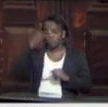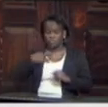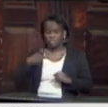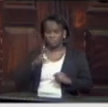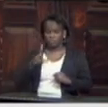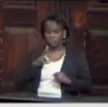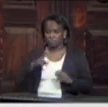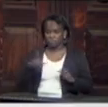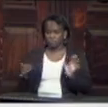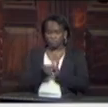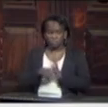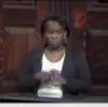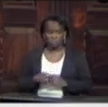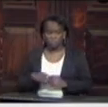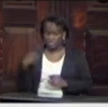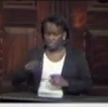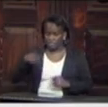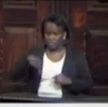pessoal aqui dentro da casa.